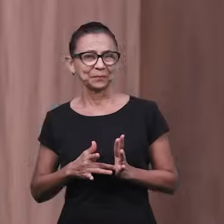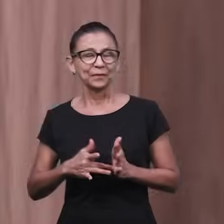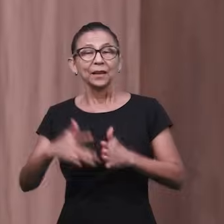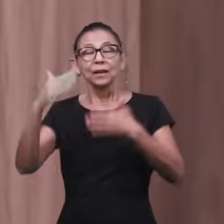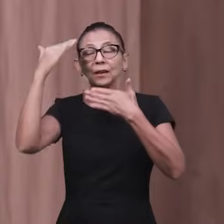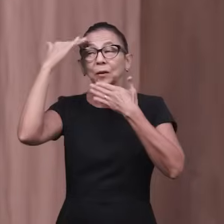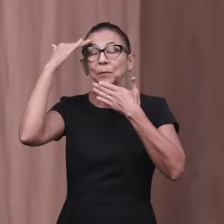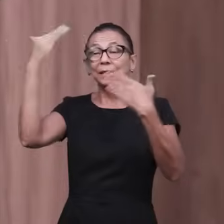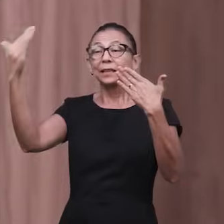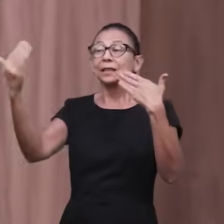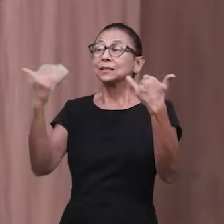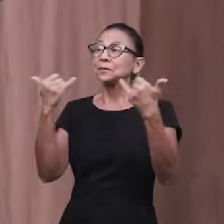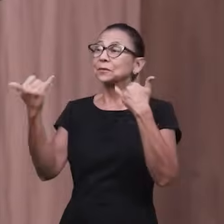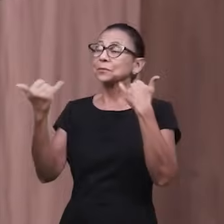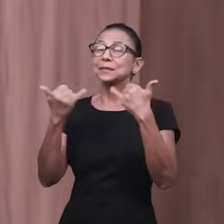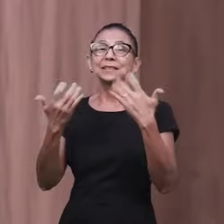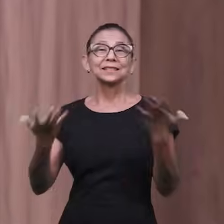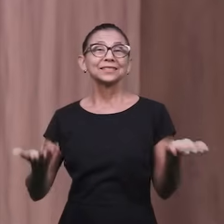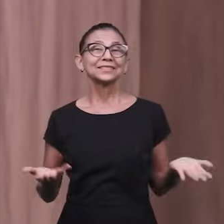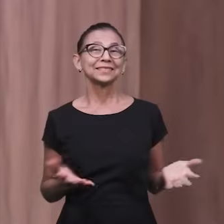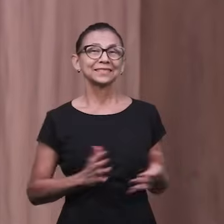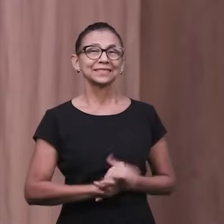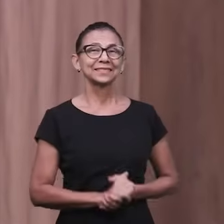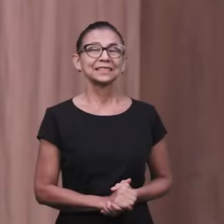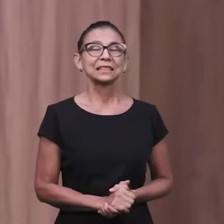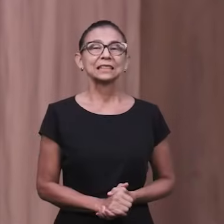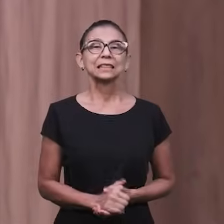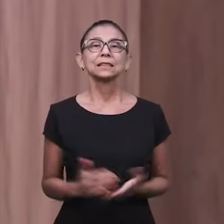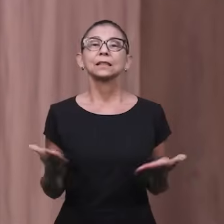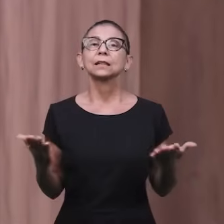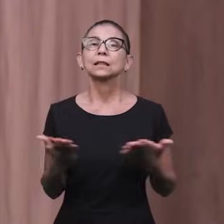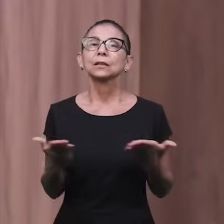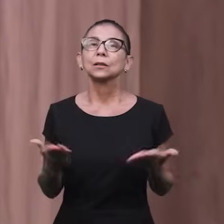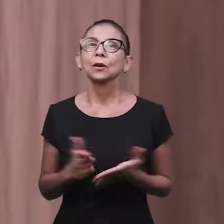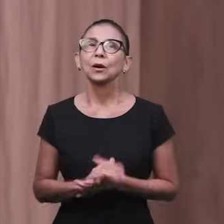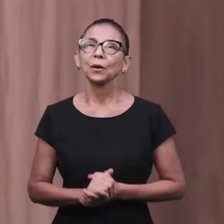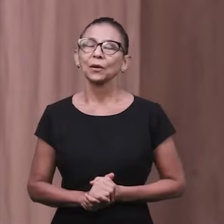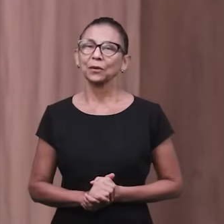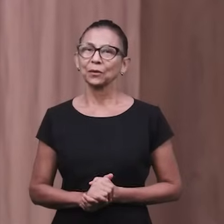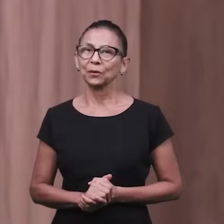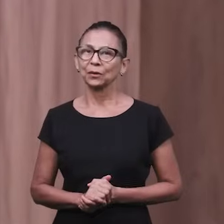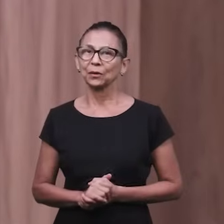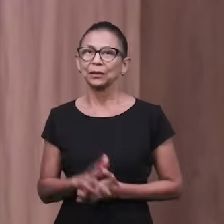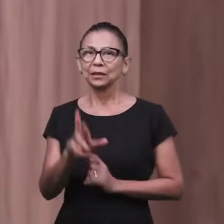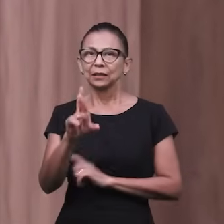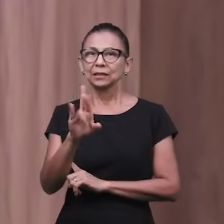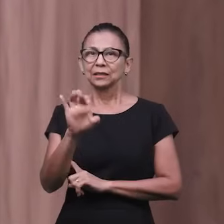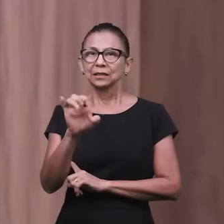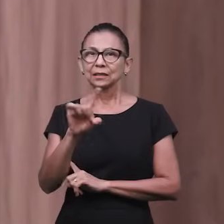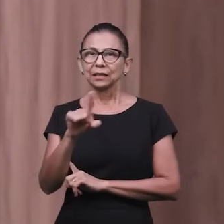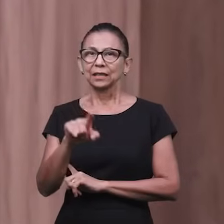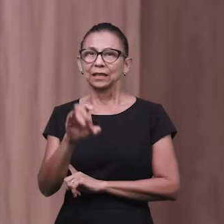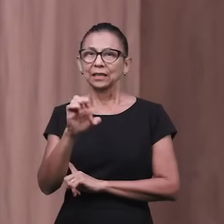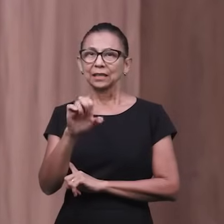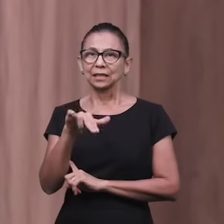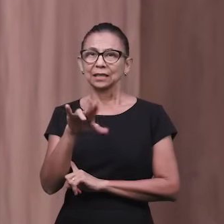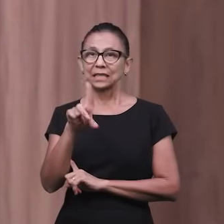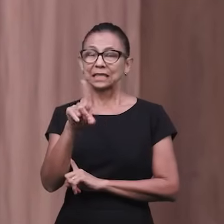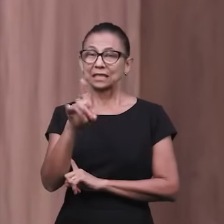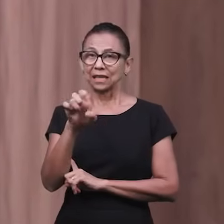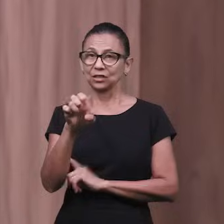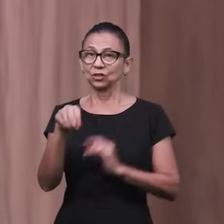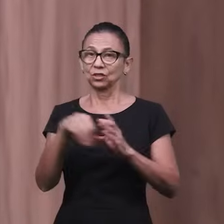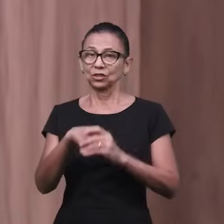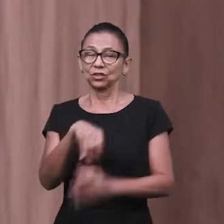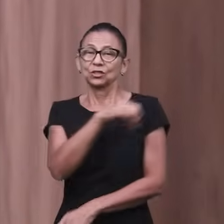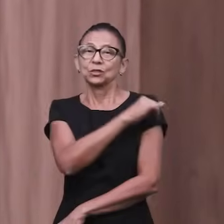Jesus. Obrigado, Rudinei, pelas informações mais uma vez. E agora vamos falar com os queridos irmãos da área de Resende, do Rio de Janeiro. Trombetas